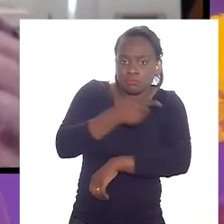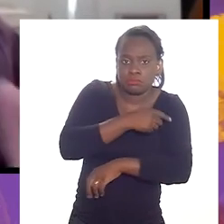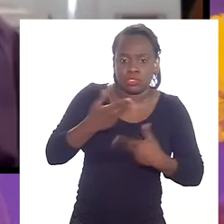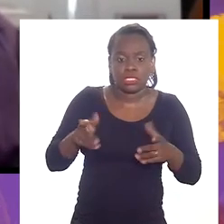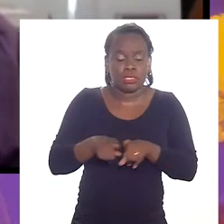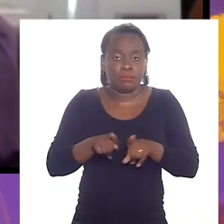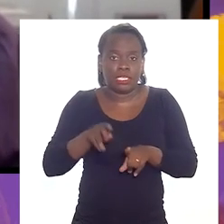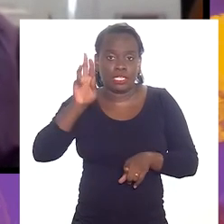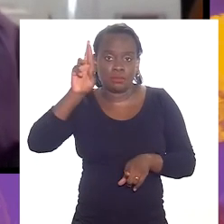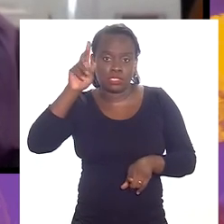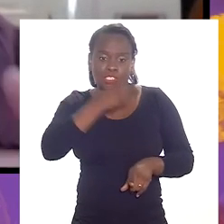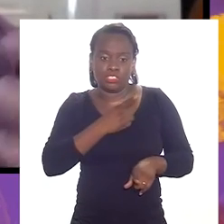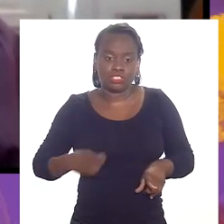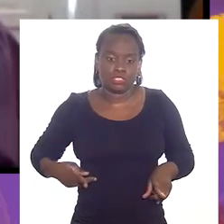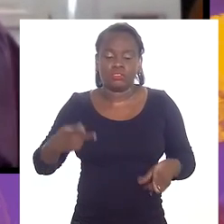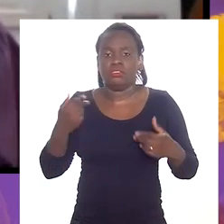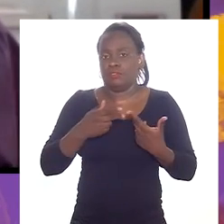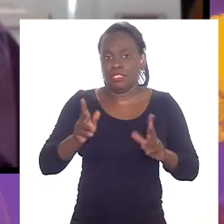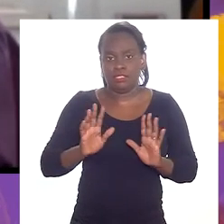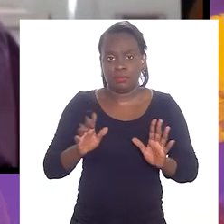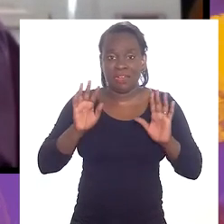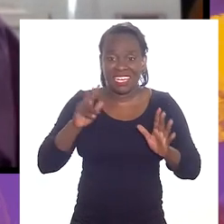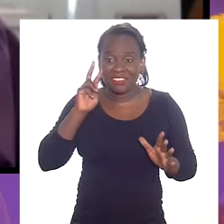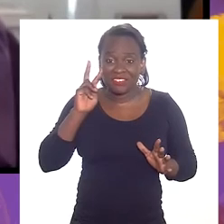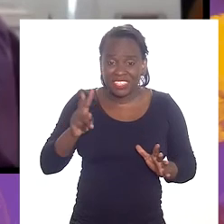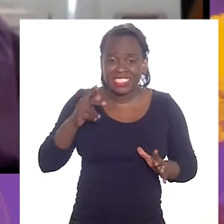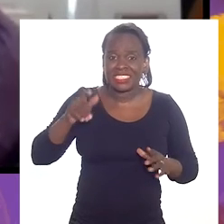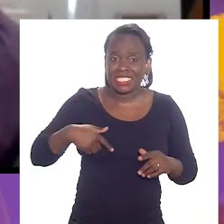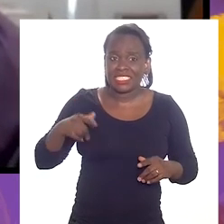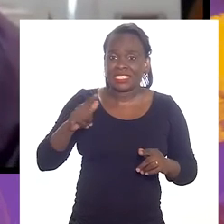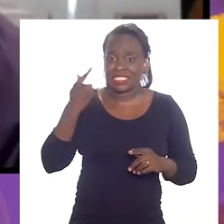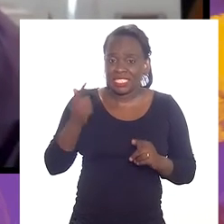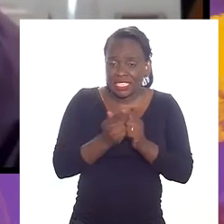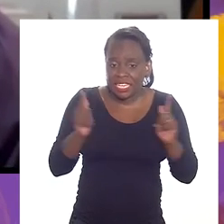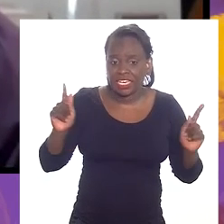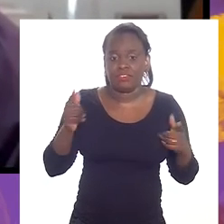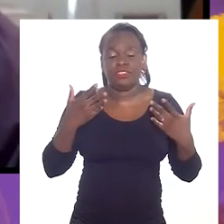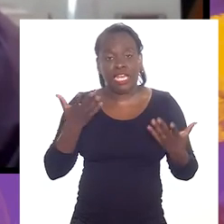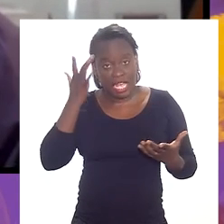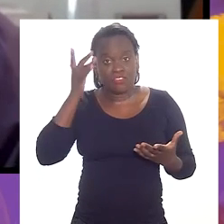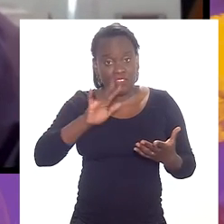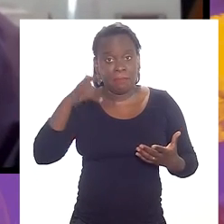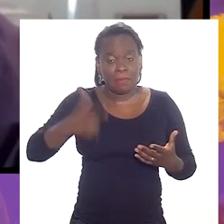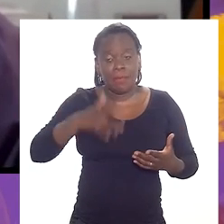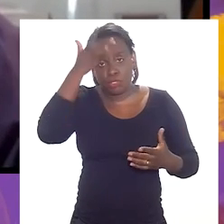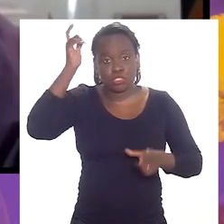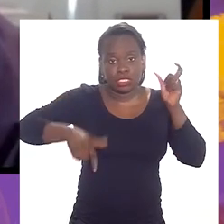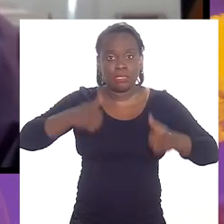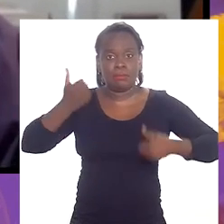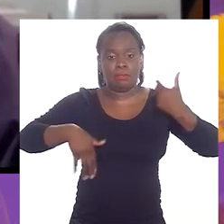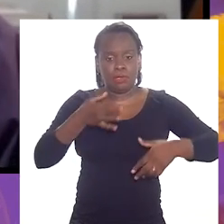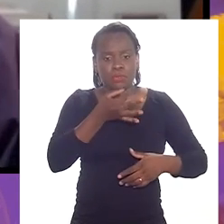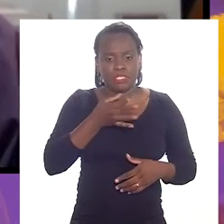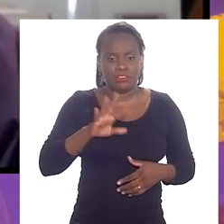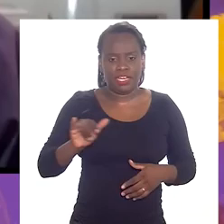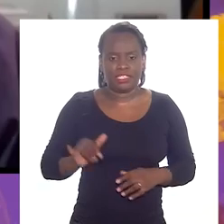matéria e dirigente também mas diante deste fato nós estamos gravoso Eu acho que eu até se corrente devem se manifestar